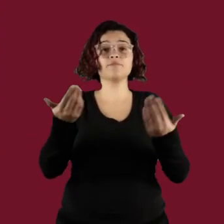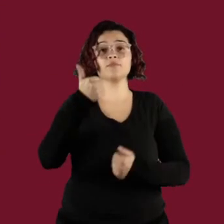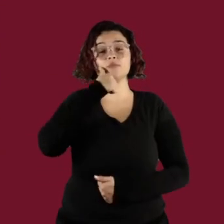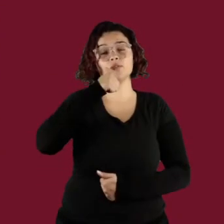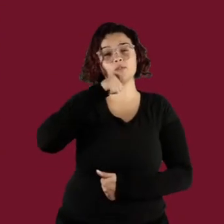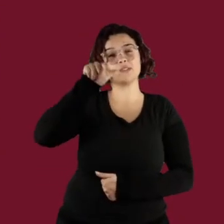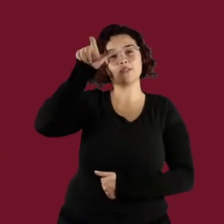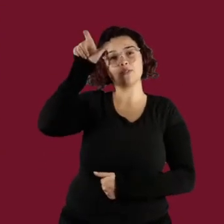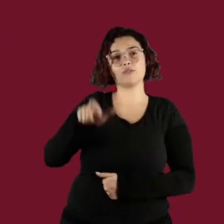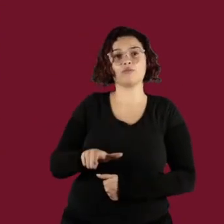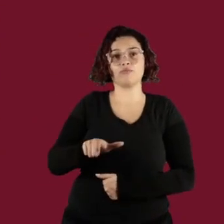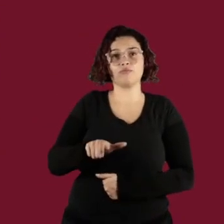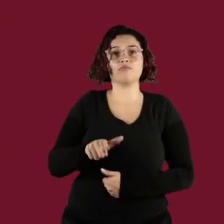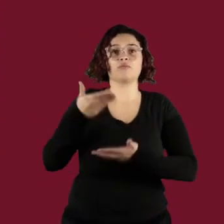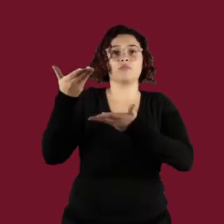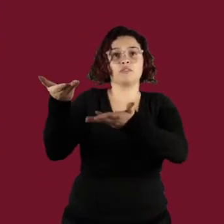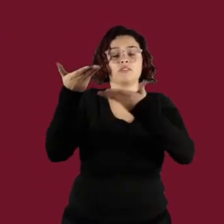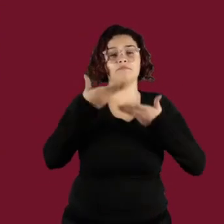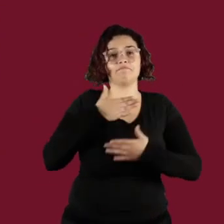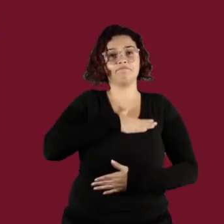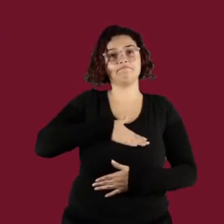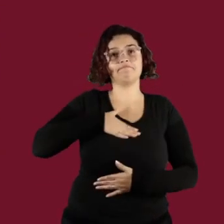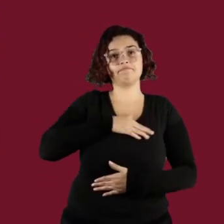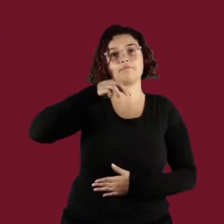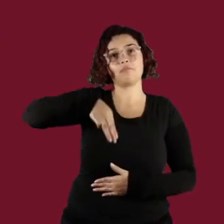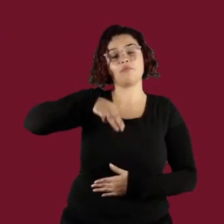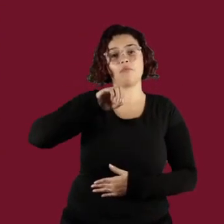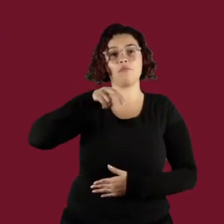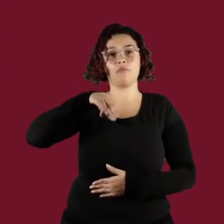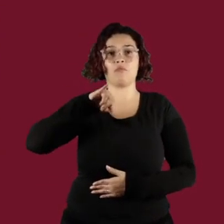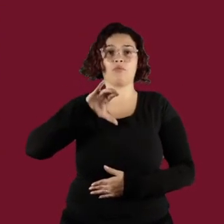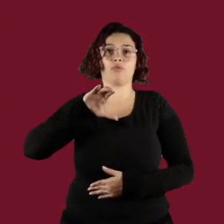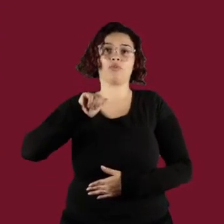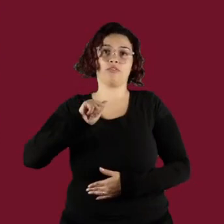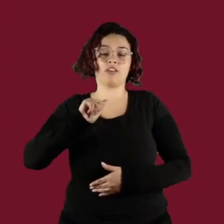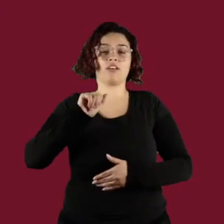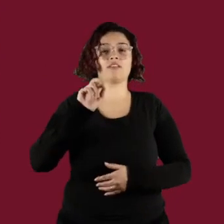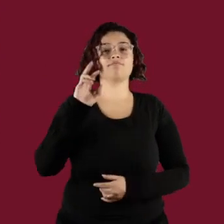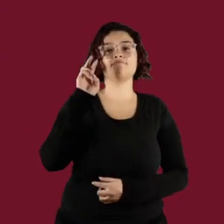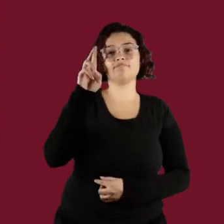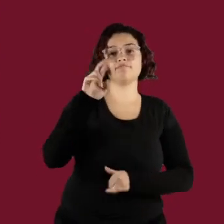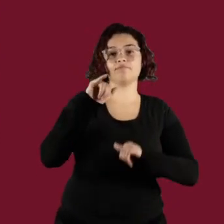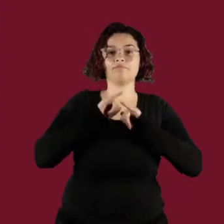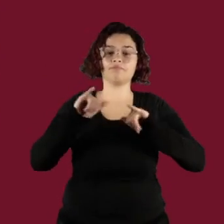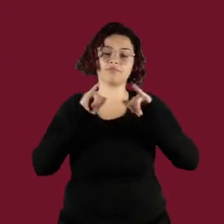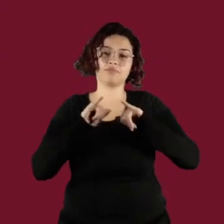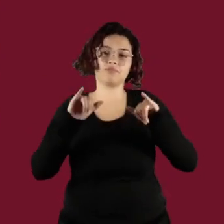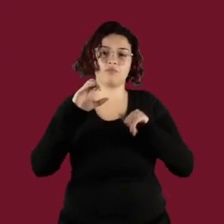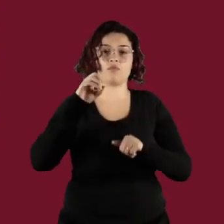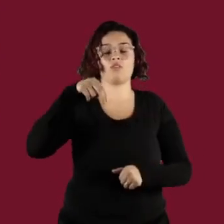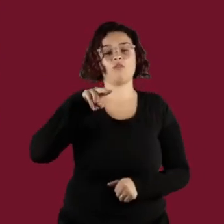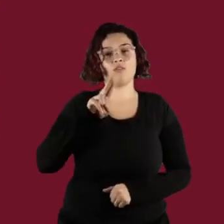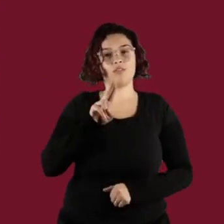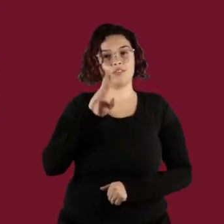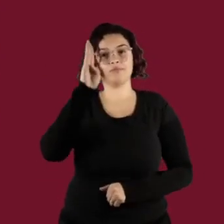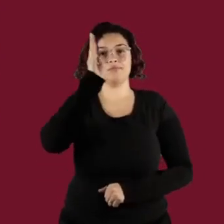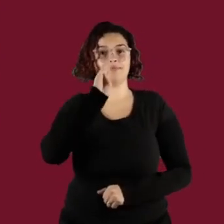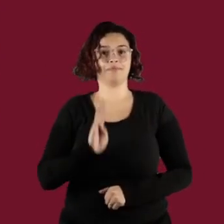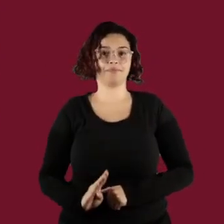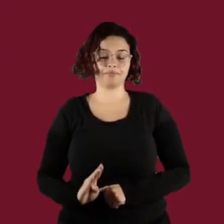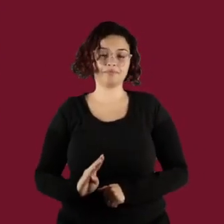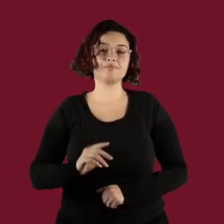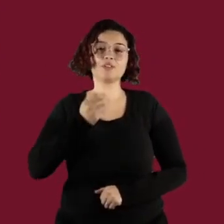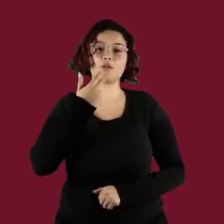em português. Seja muito bem-vinda, Mônica. Olá, Francis, muito obrigada. Mônica Grayley foi a primeira brasileira a se